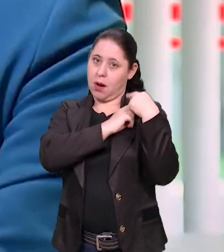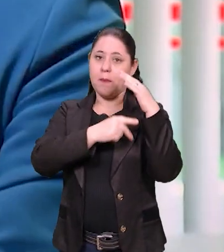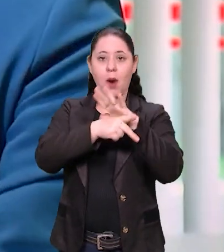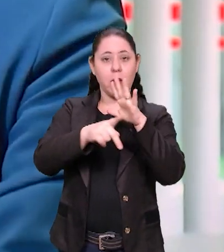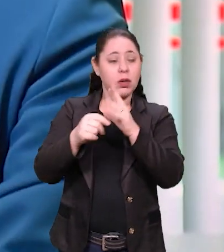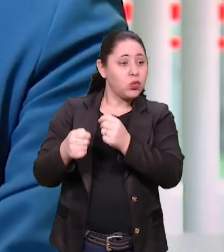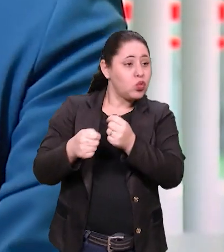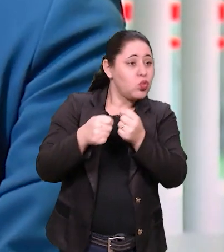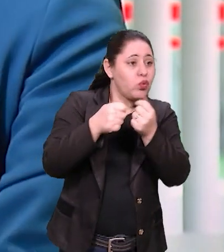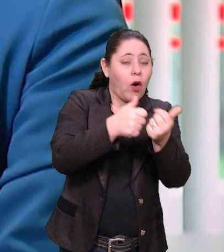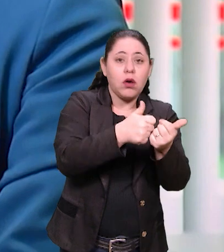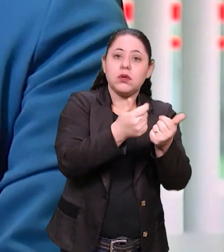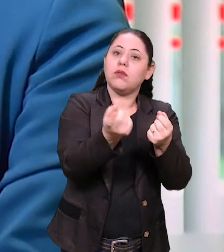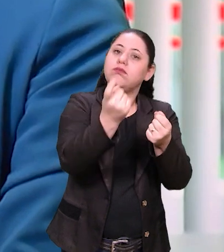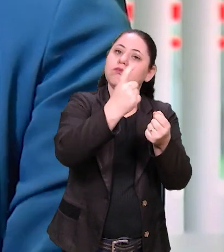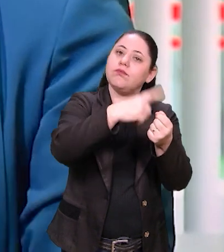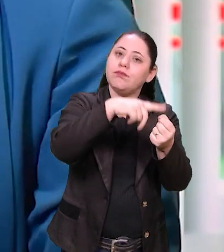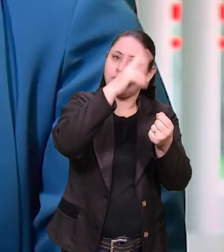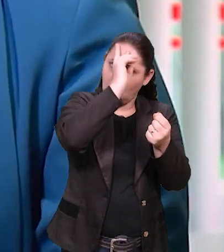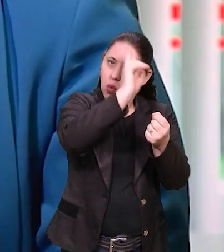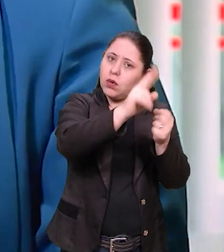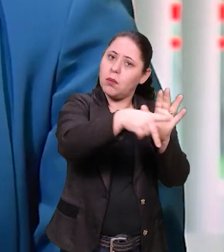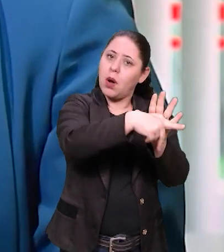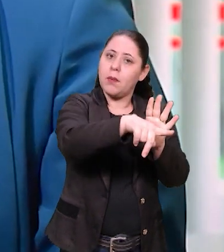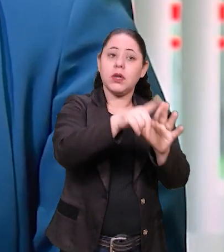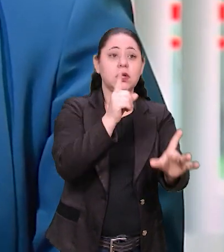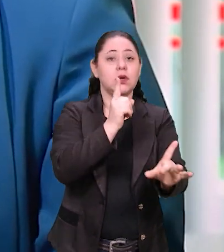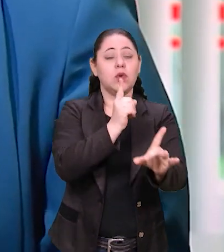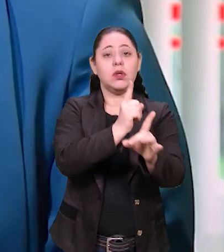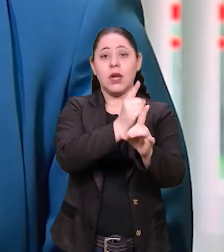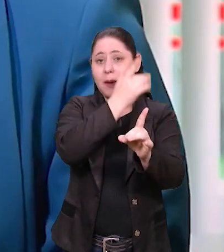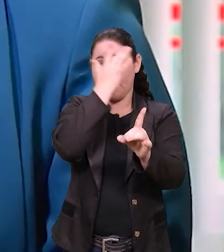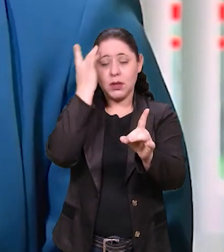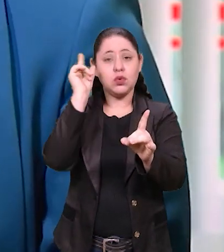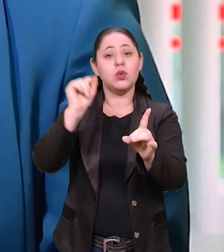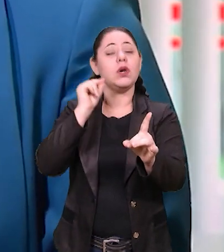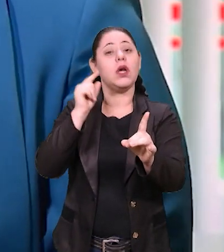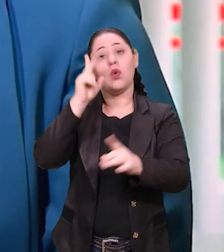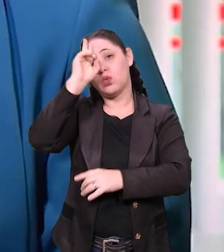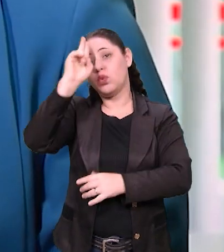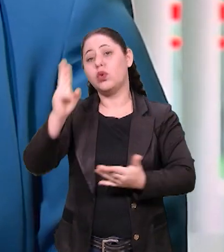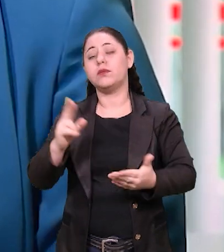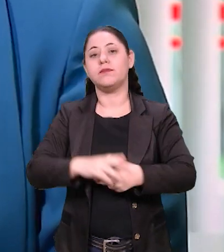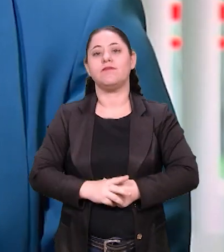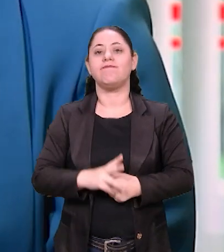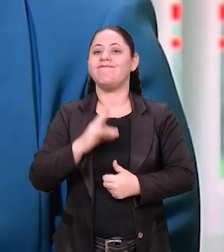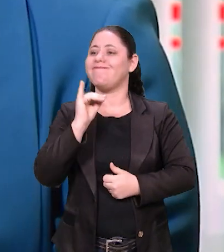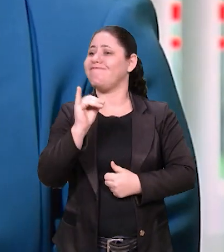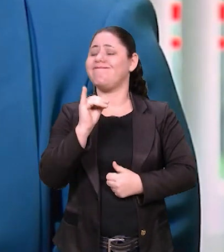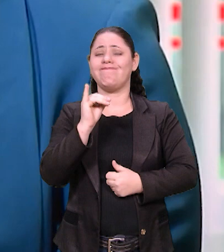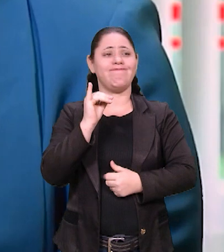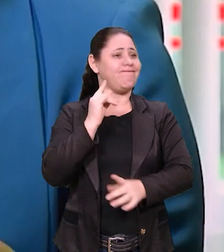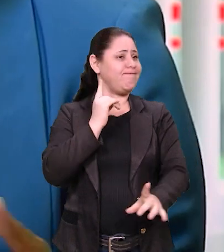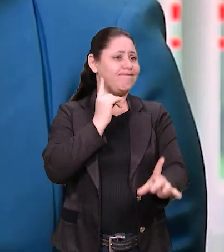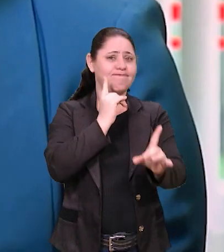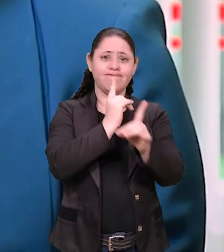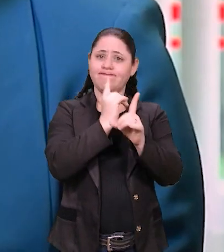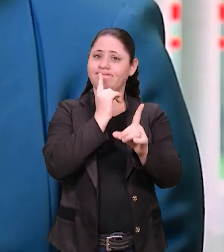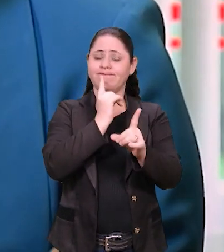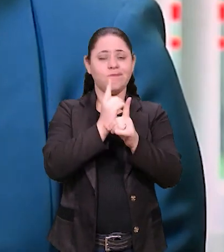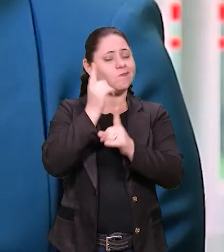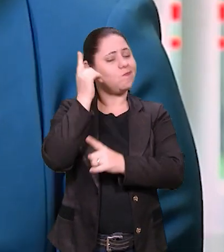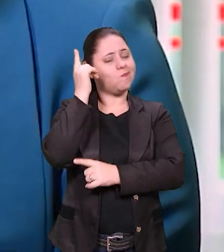ao proprietário ou então tentar localizar quem é o proprietário, quem é o dono. Caso ele não